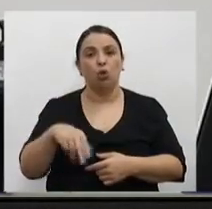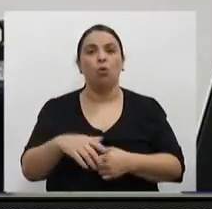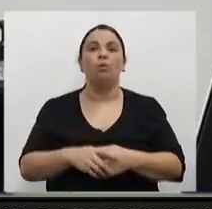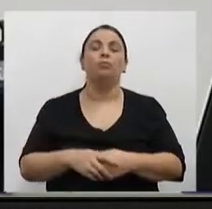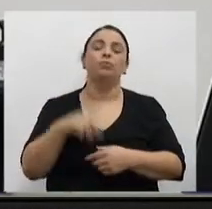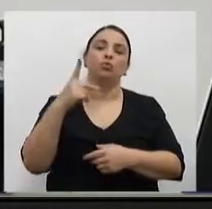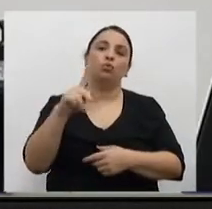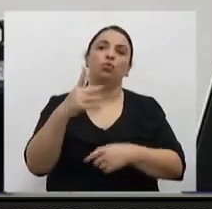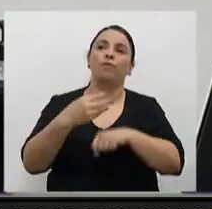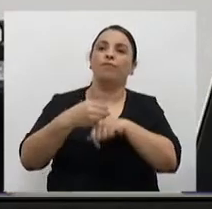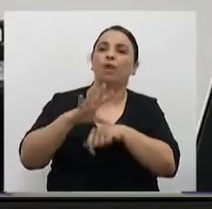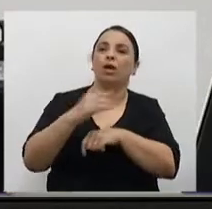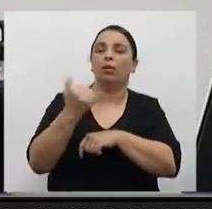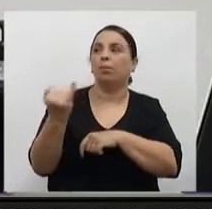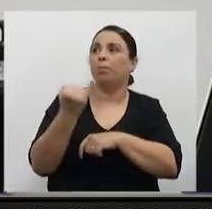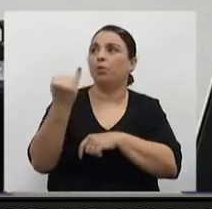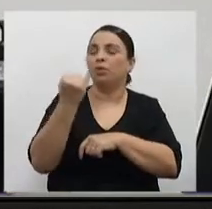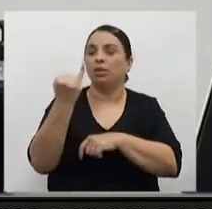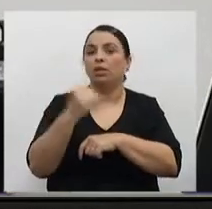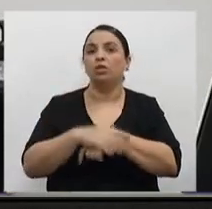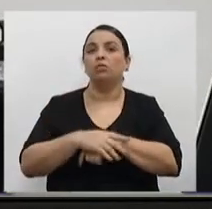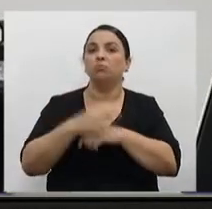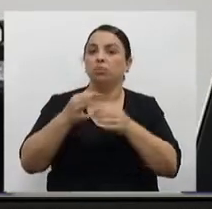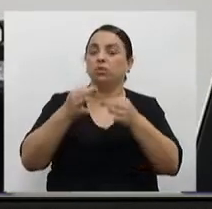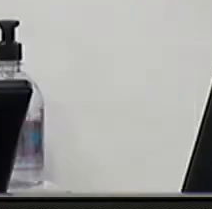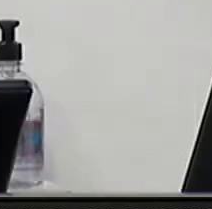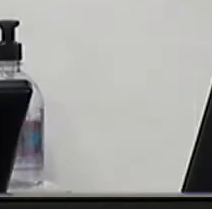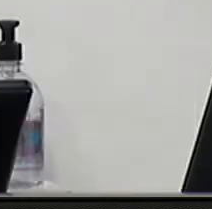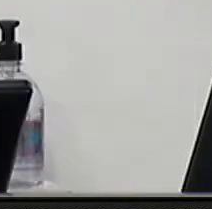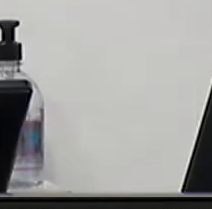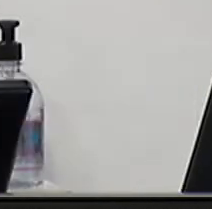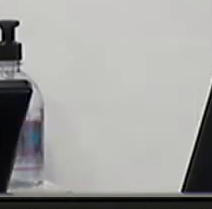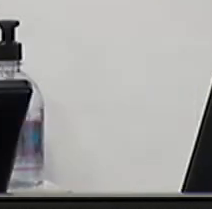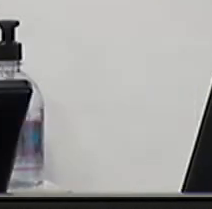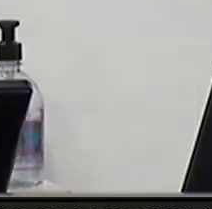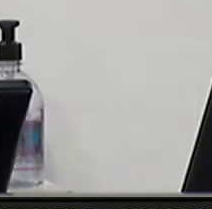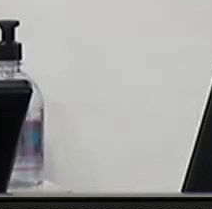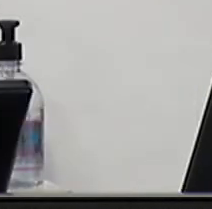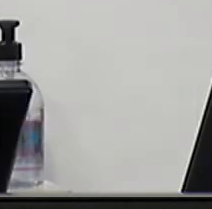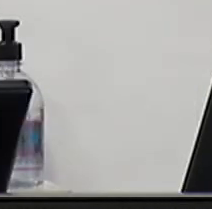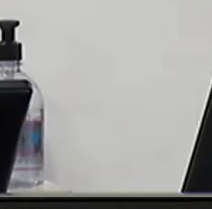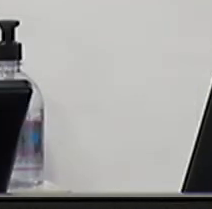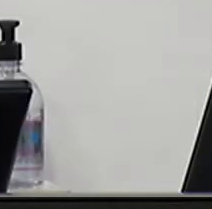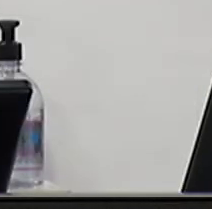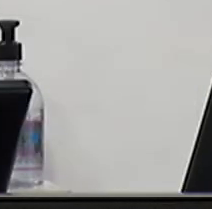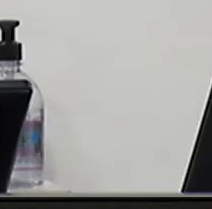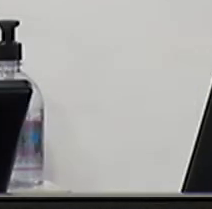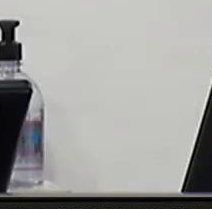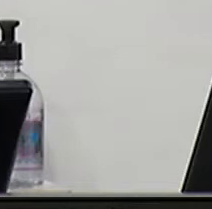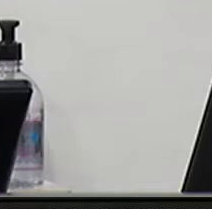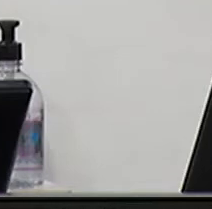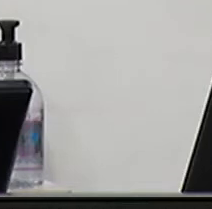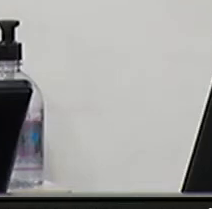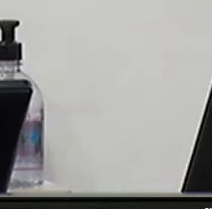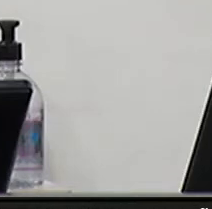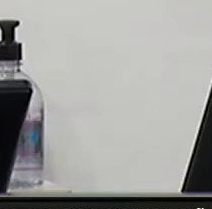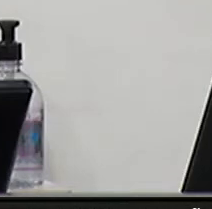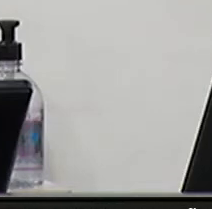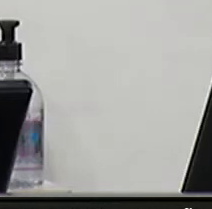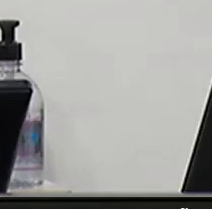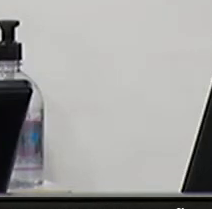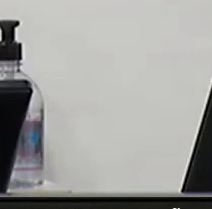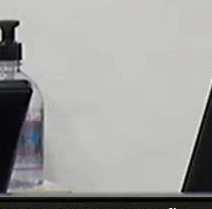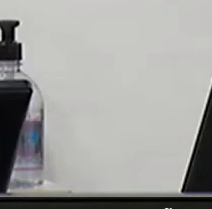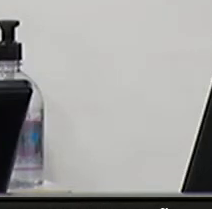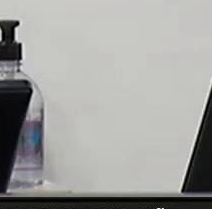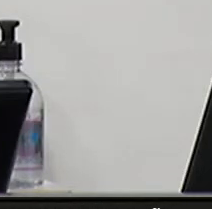importante e pode ter certeza que essa comissão estará junto com todos vocês lutando para que a gente alcance aí o máximo